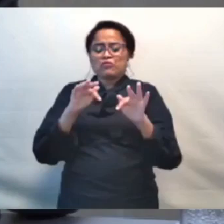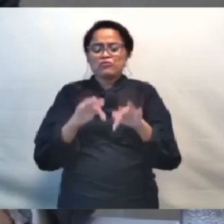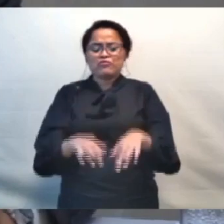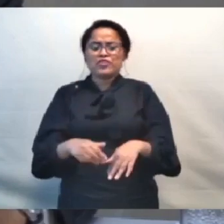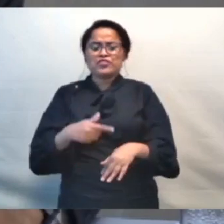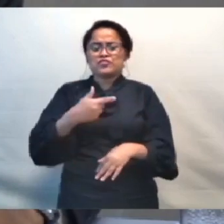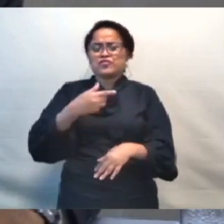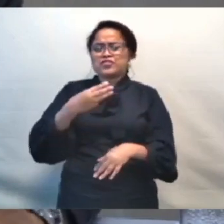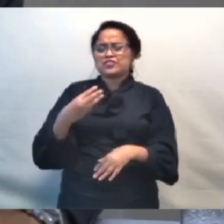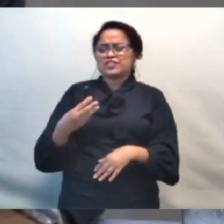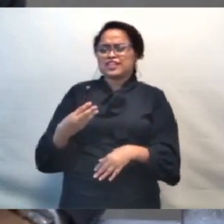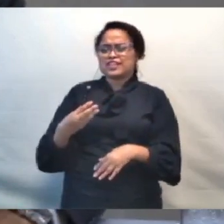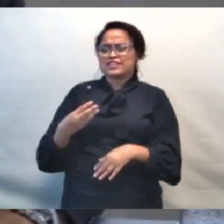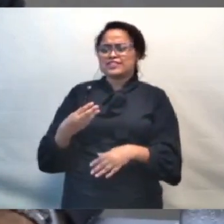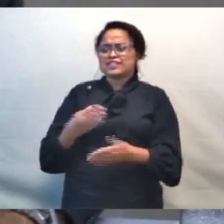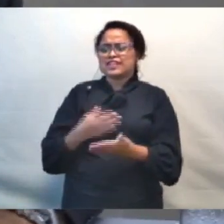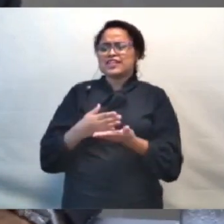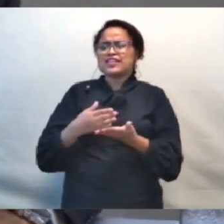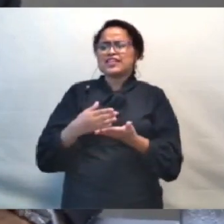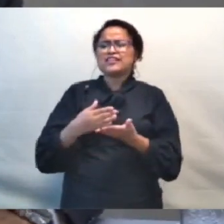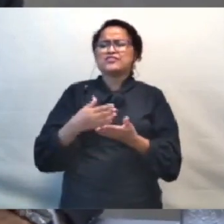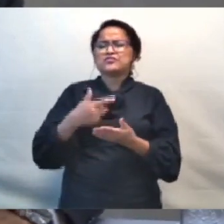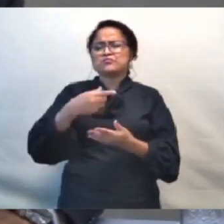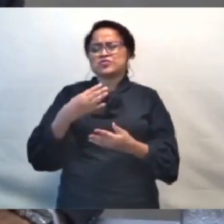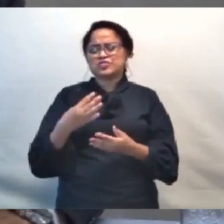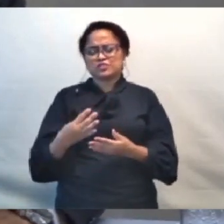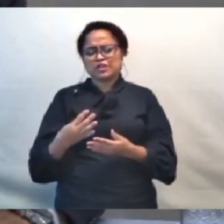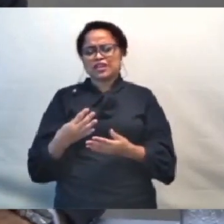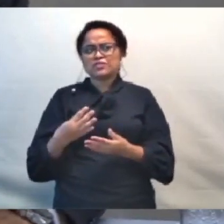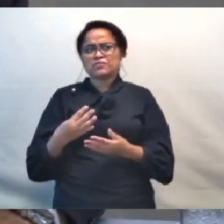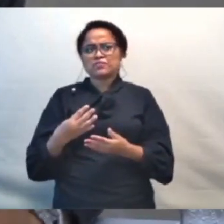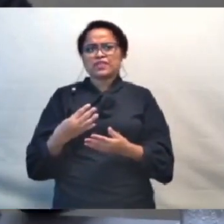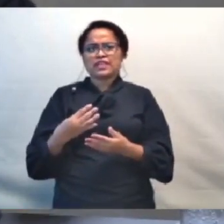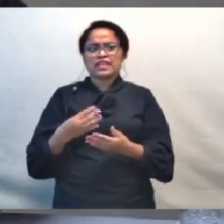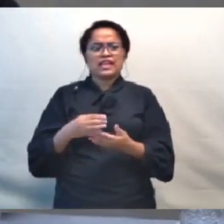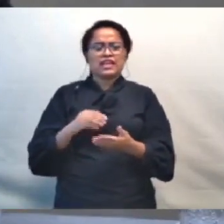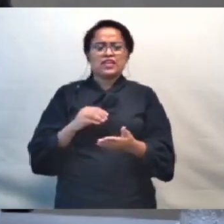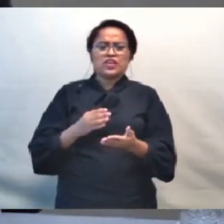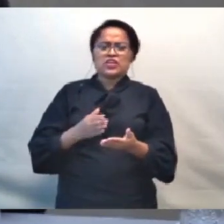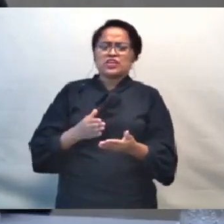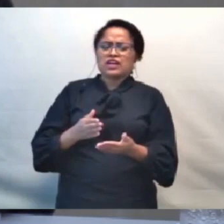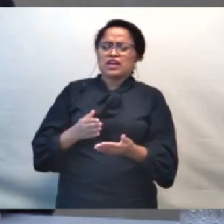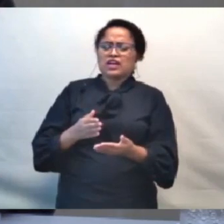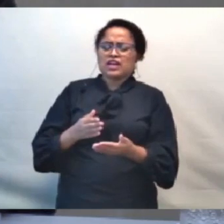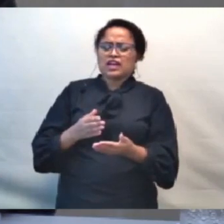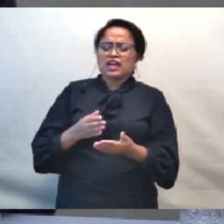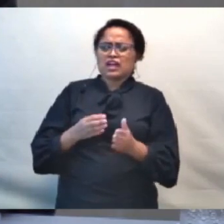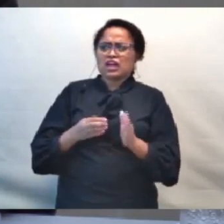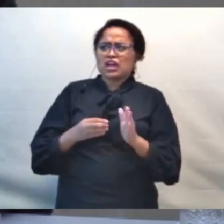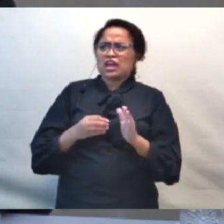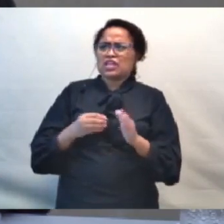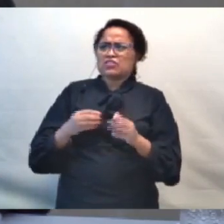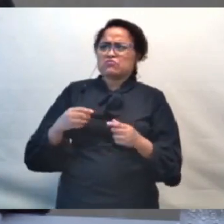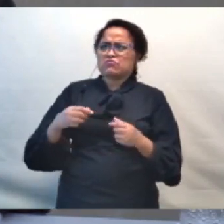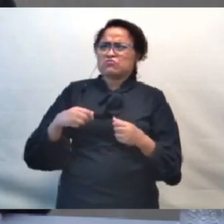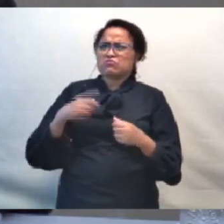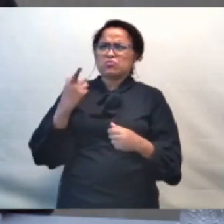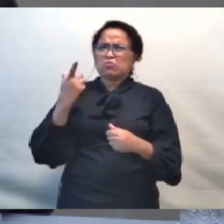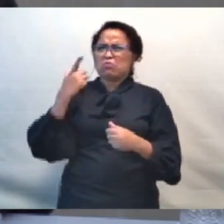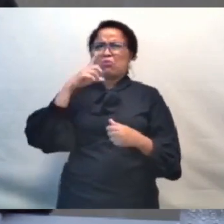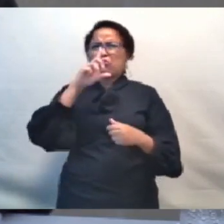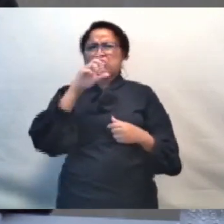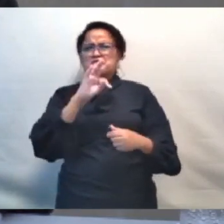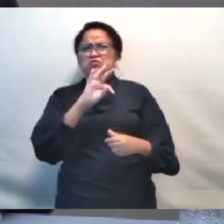vem um ofício falando de uma inviabilidade técnica. Ora, bolas, a gente passa um ano inteiro colocando a